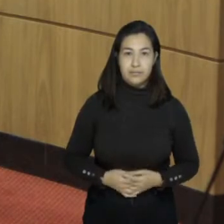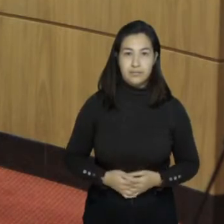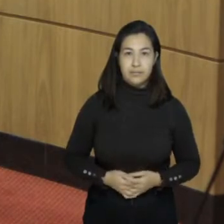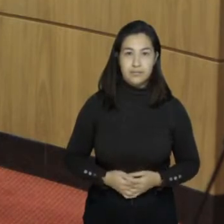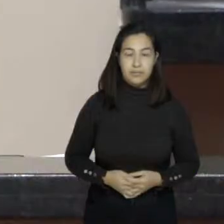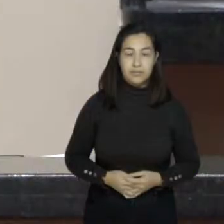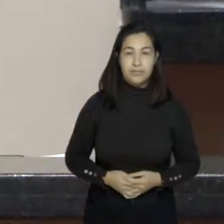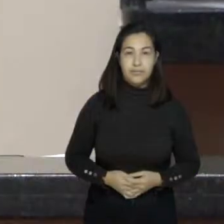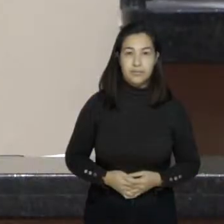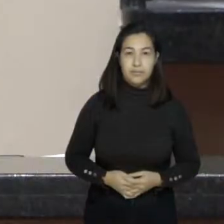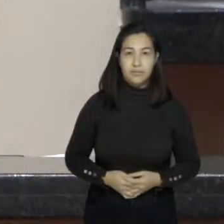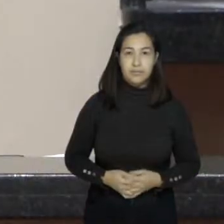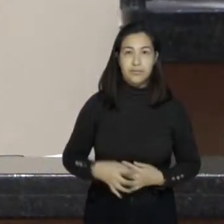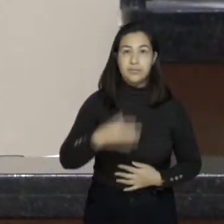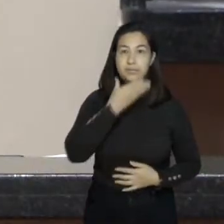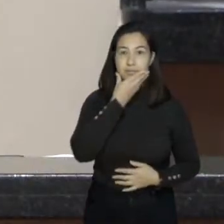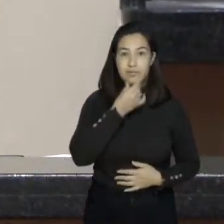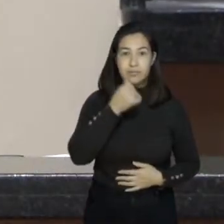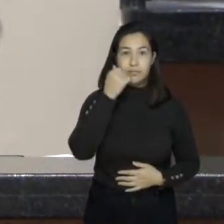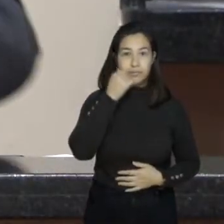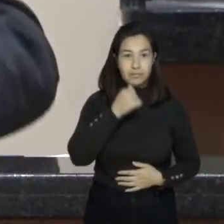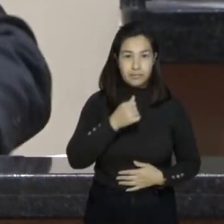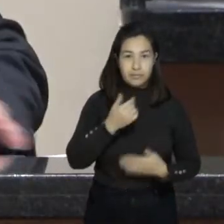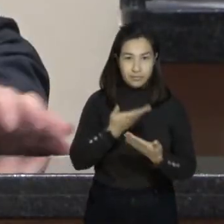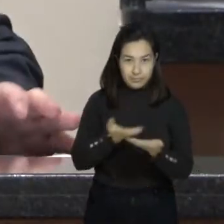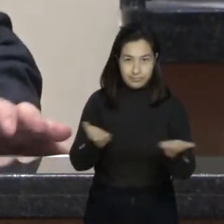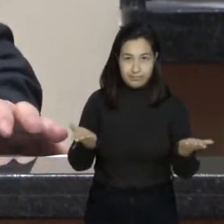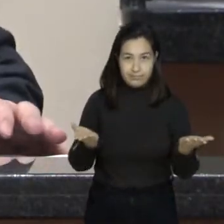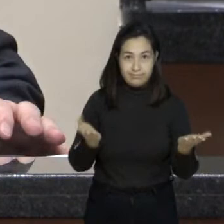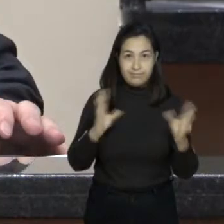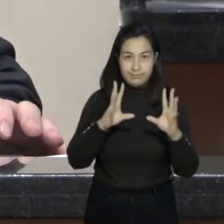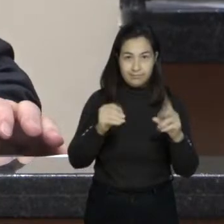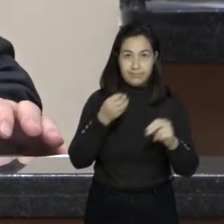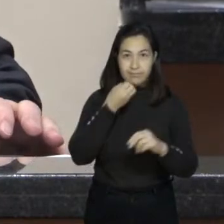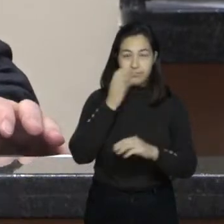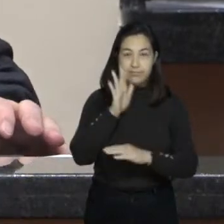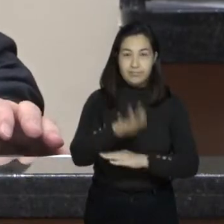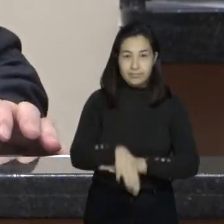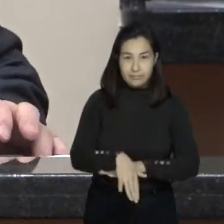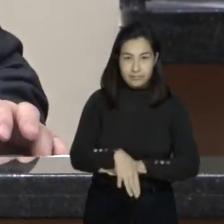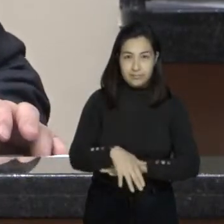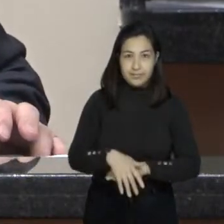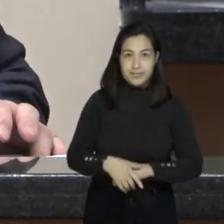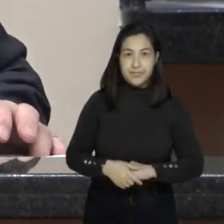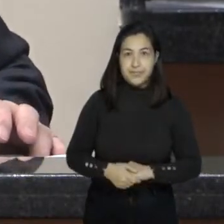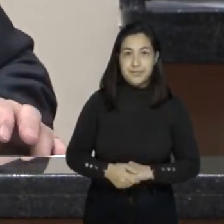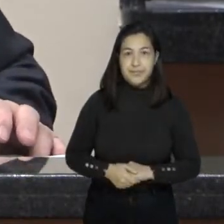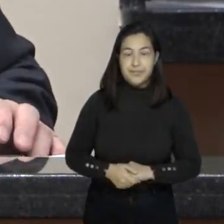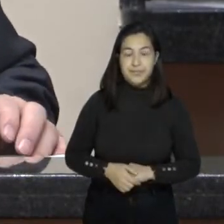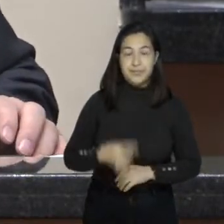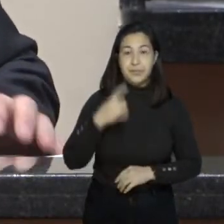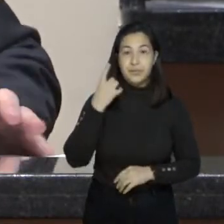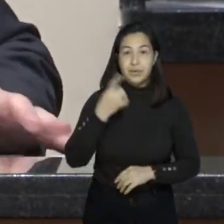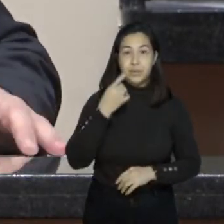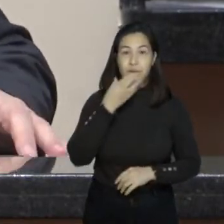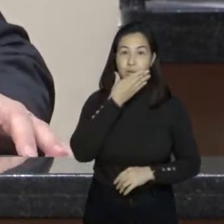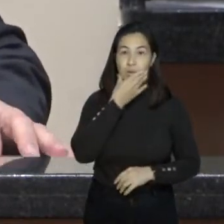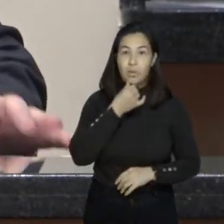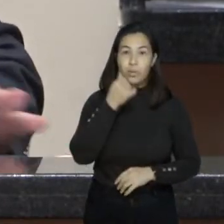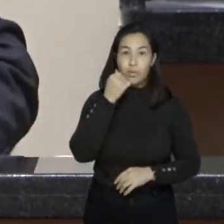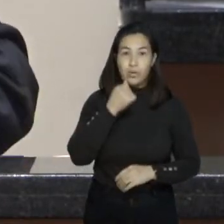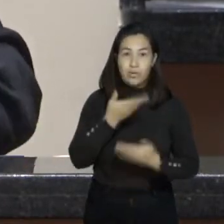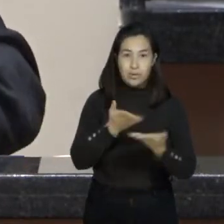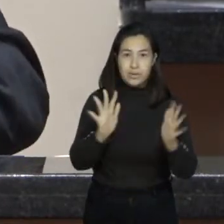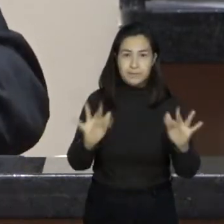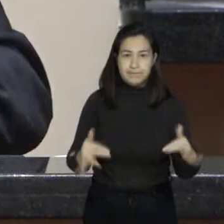senhoras e senhores nosso cordial Boa tarde a todos e a todas deputados e deputados e todos